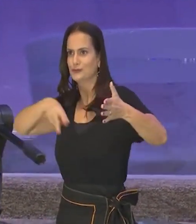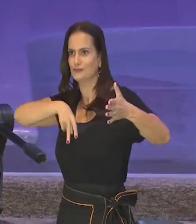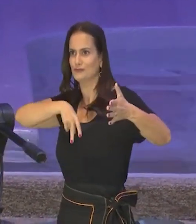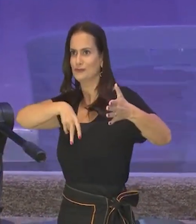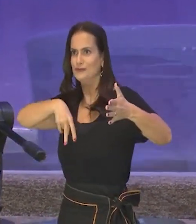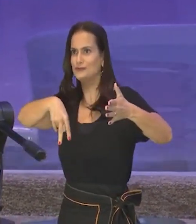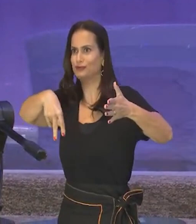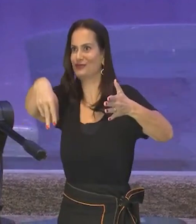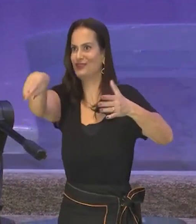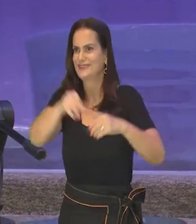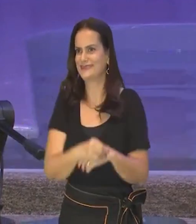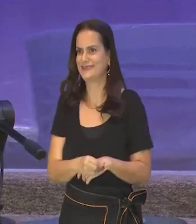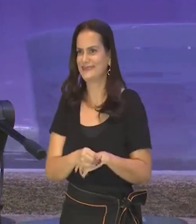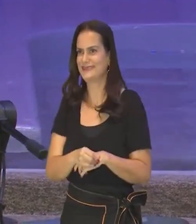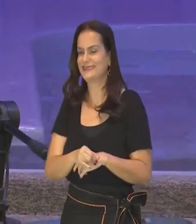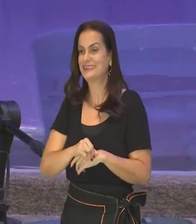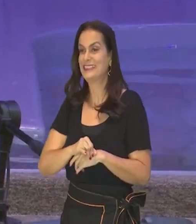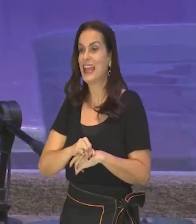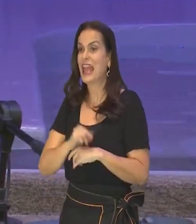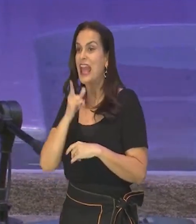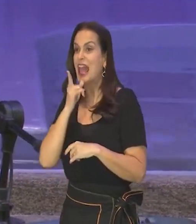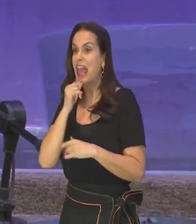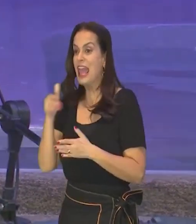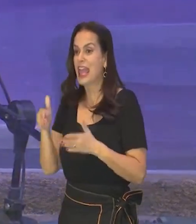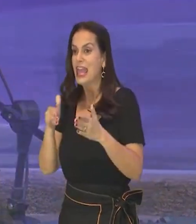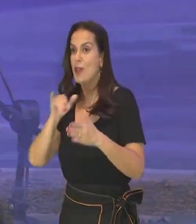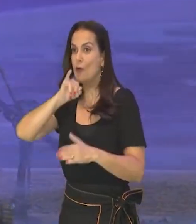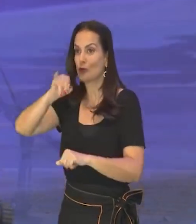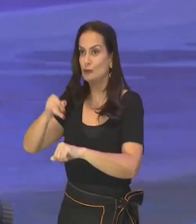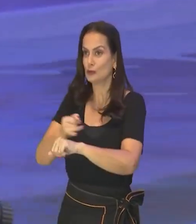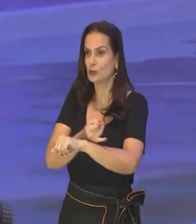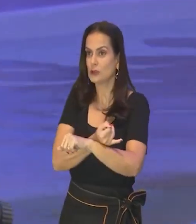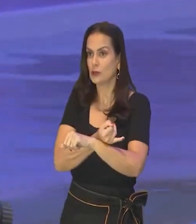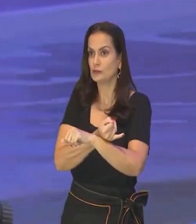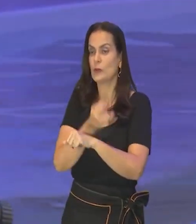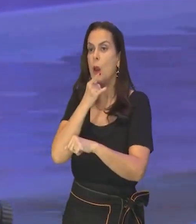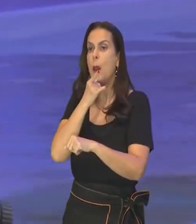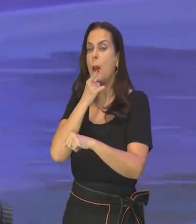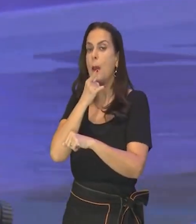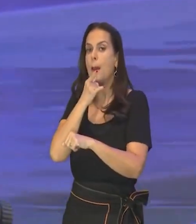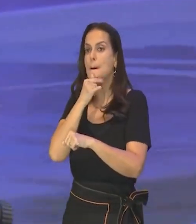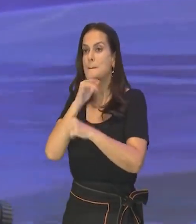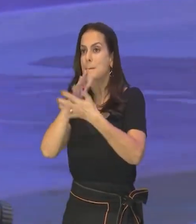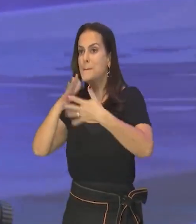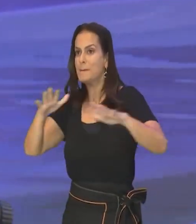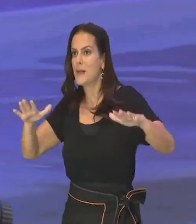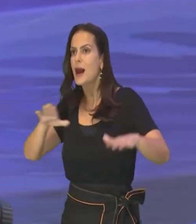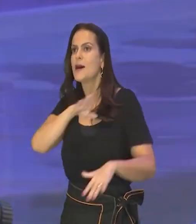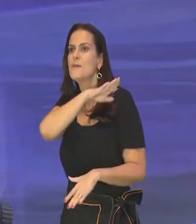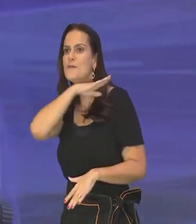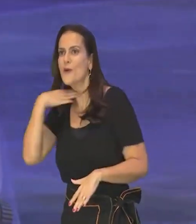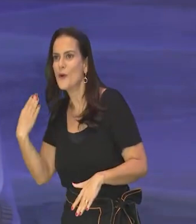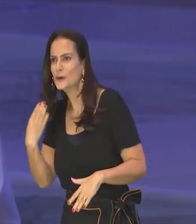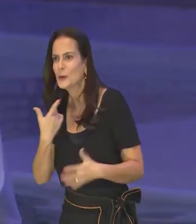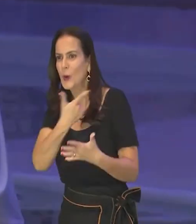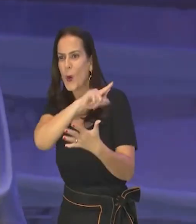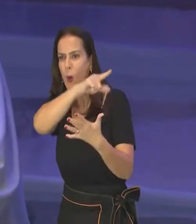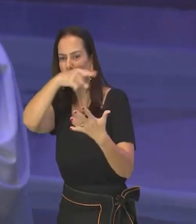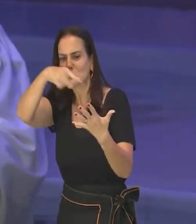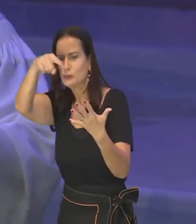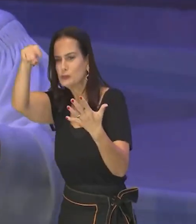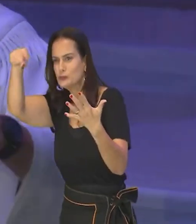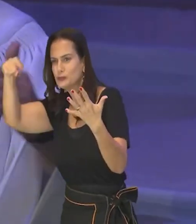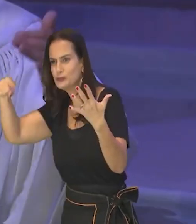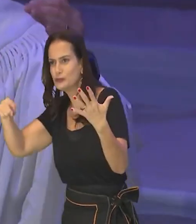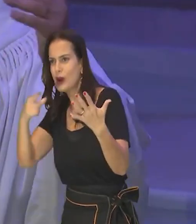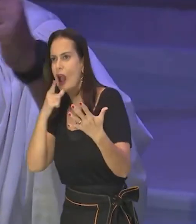Rio Jordão, Mar Vermelho, Mar Morto e tantos outros rios em